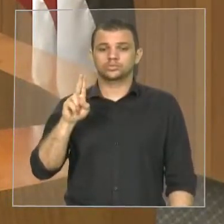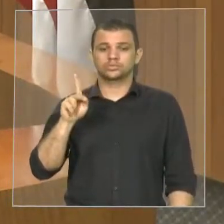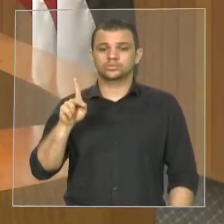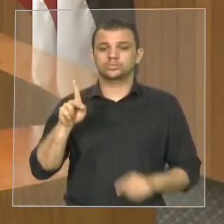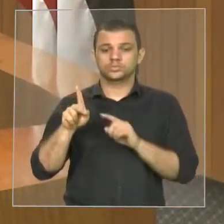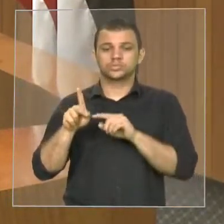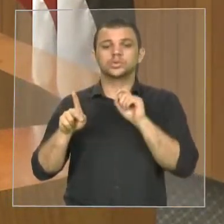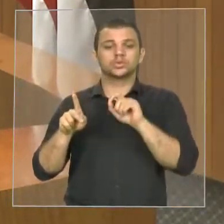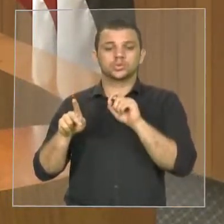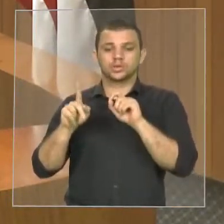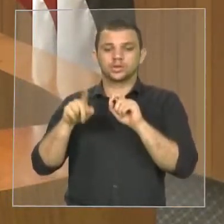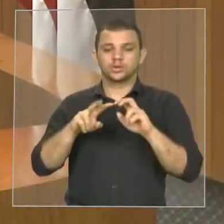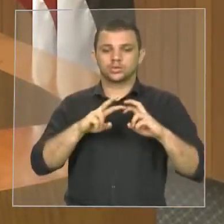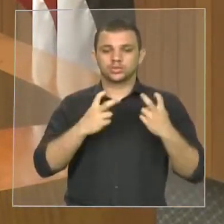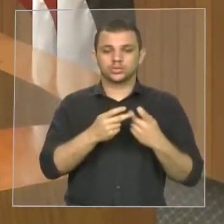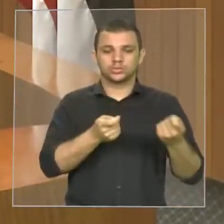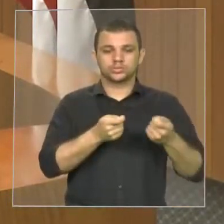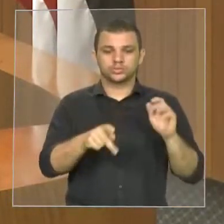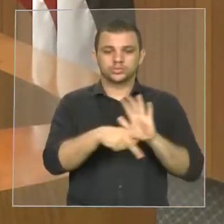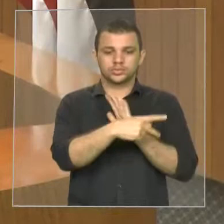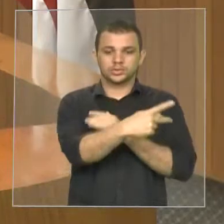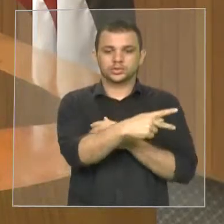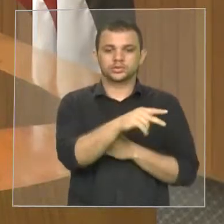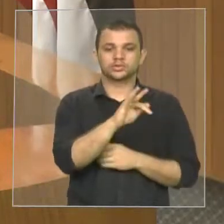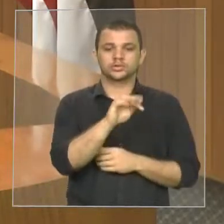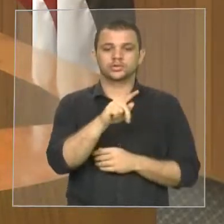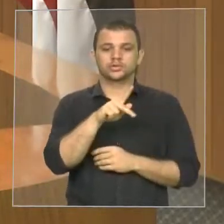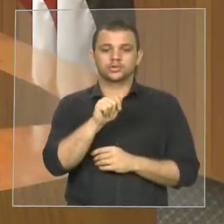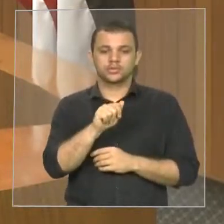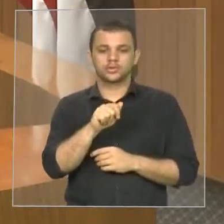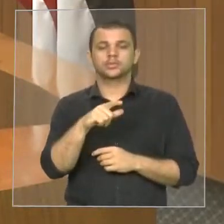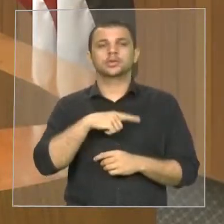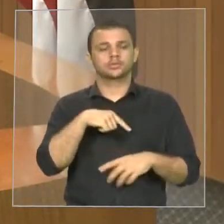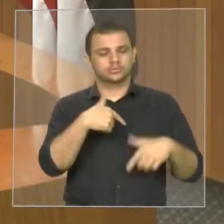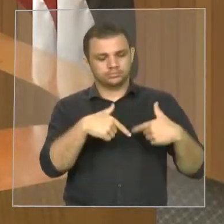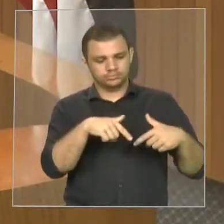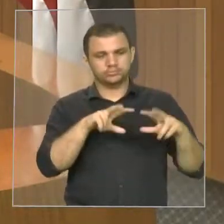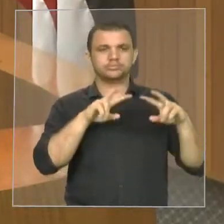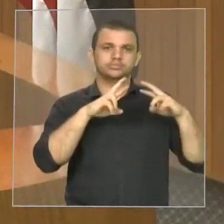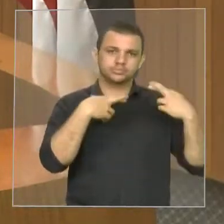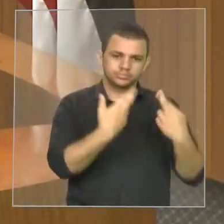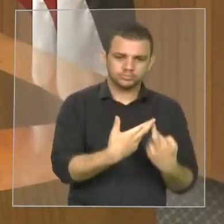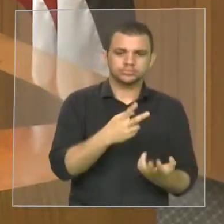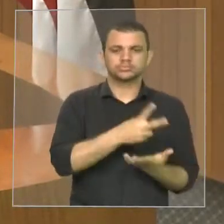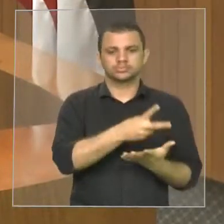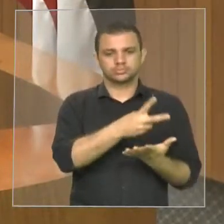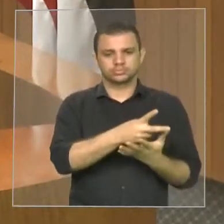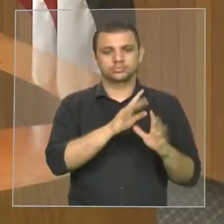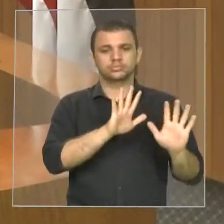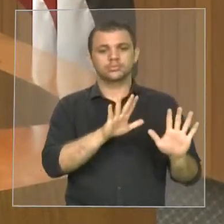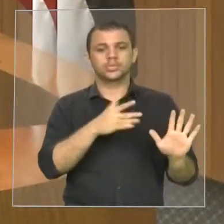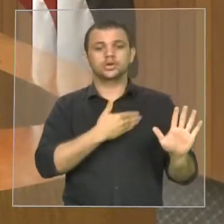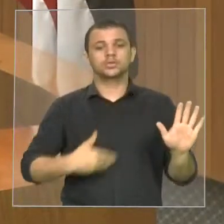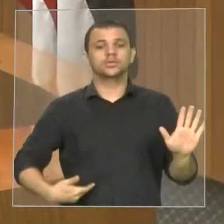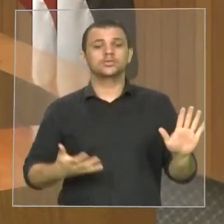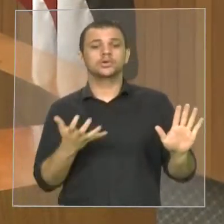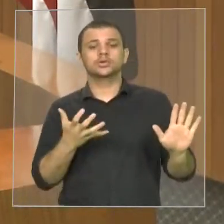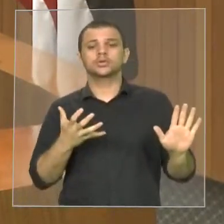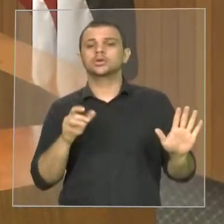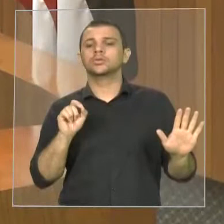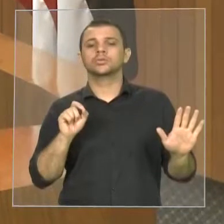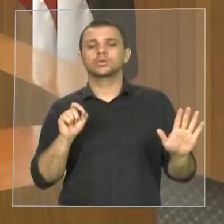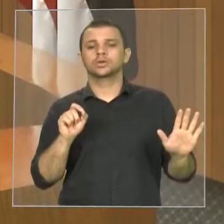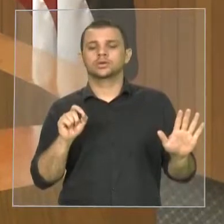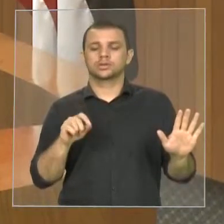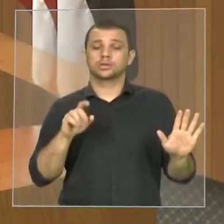do FEPA, que está funcionando, que está se reunindo. A única coisa que o governo quis fazer, senhores e senhoras deputados, foi